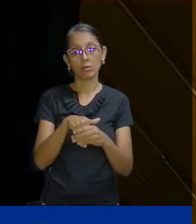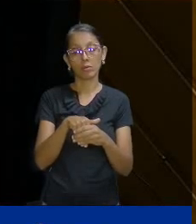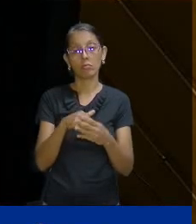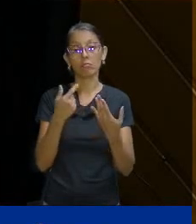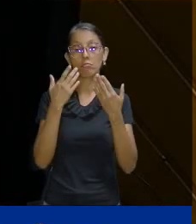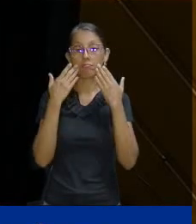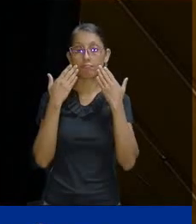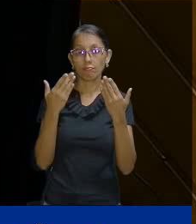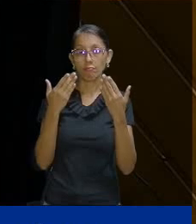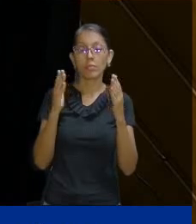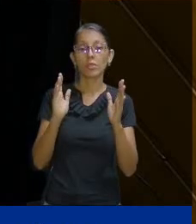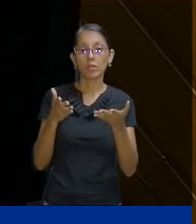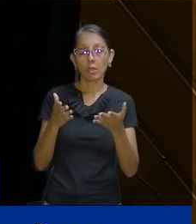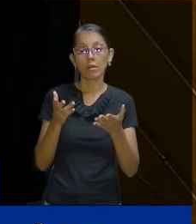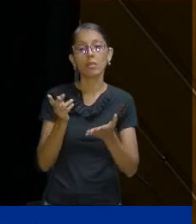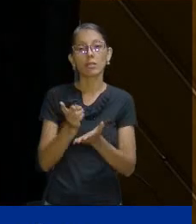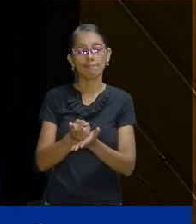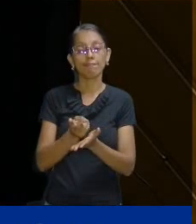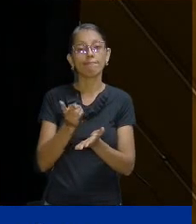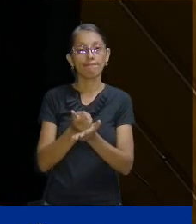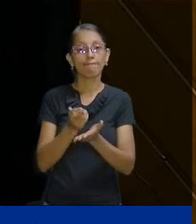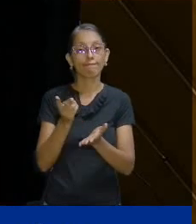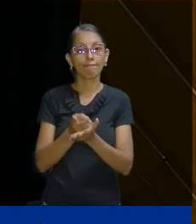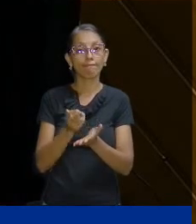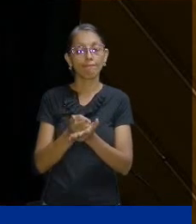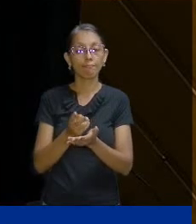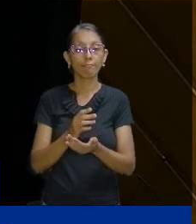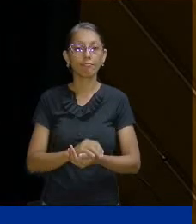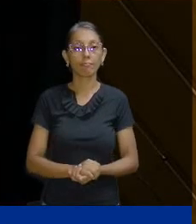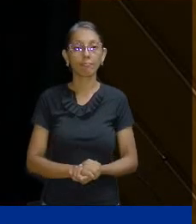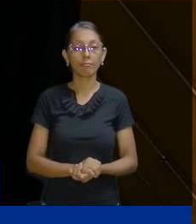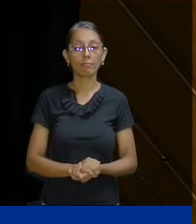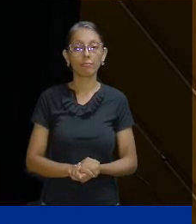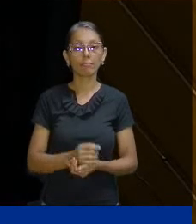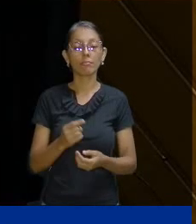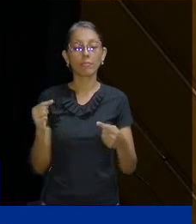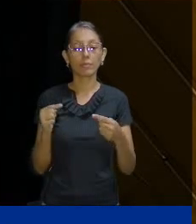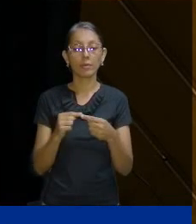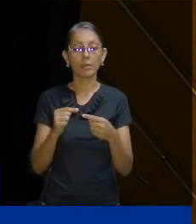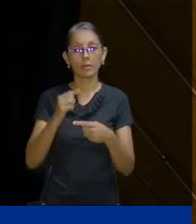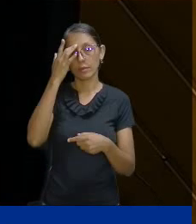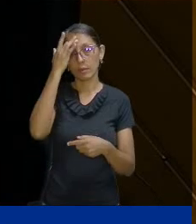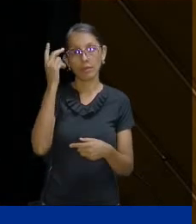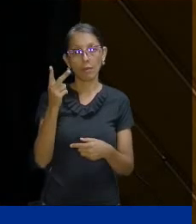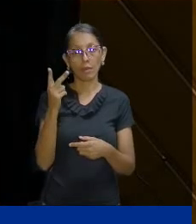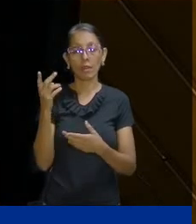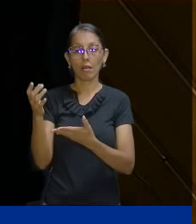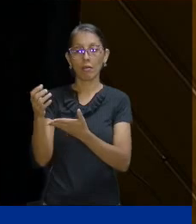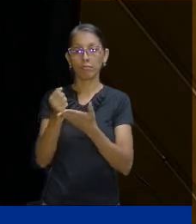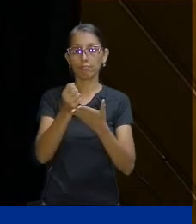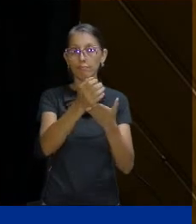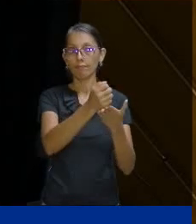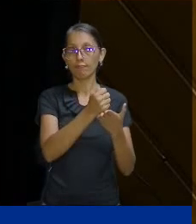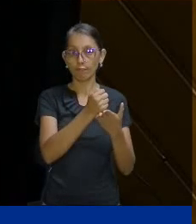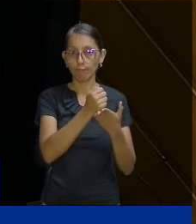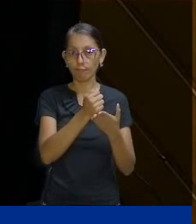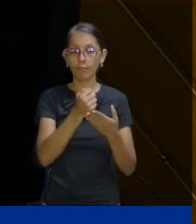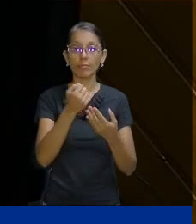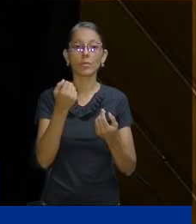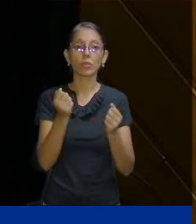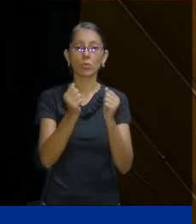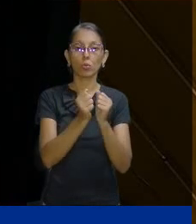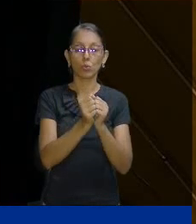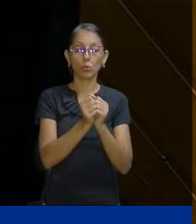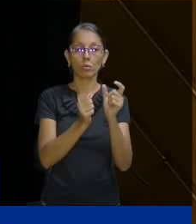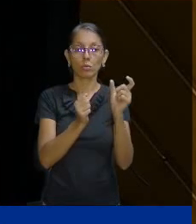Fatos apresentados permanecem os mesmos, limitando-se ao transporte de 2 pessoas por Júlio César, uma mensagem genérica